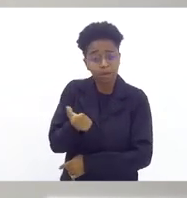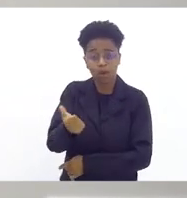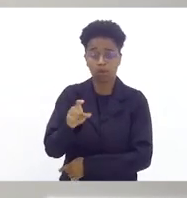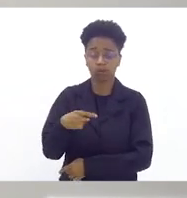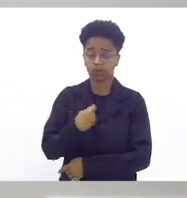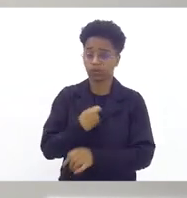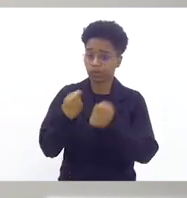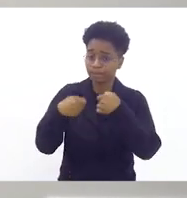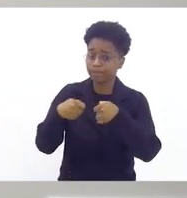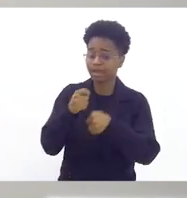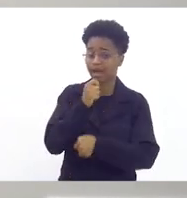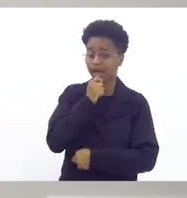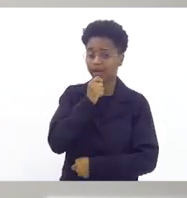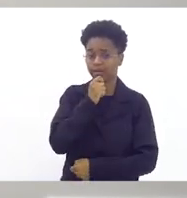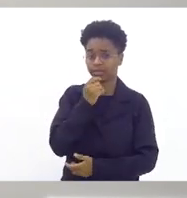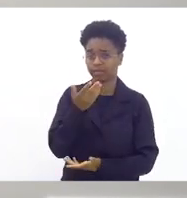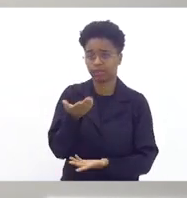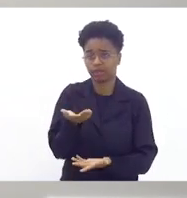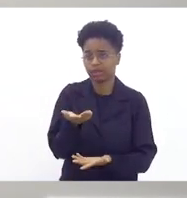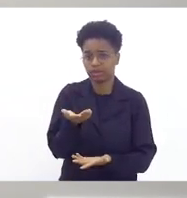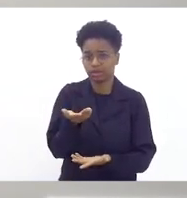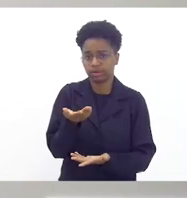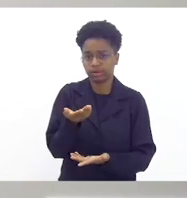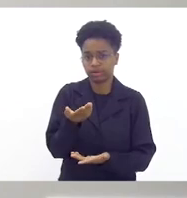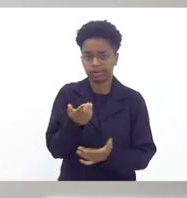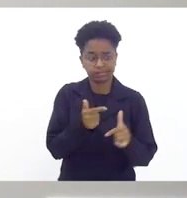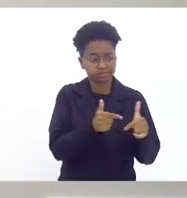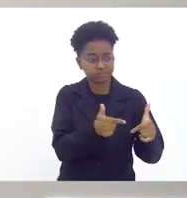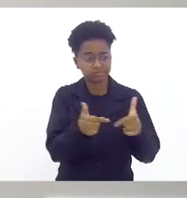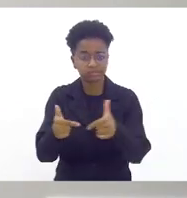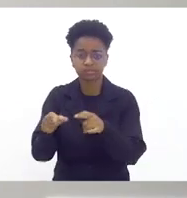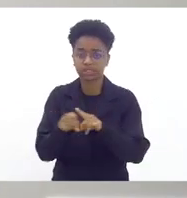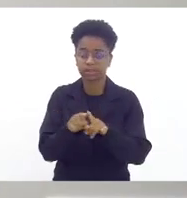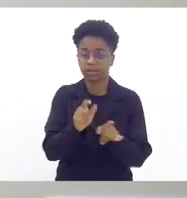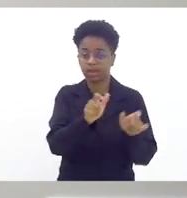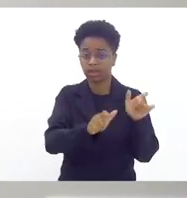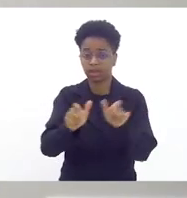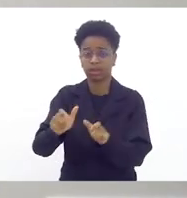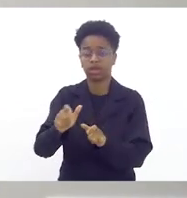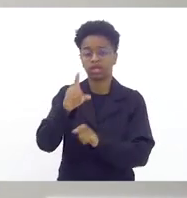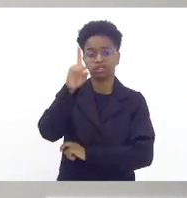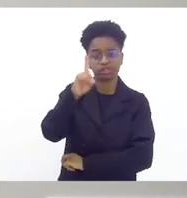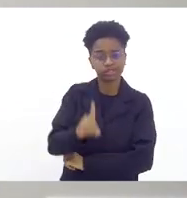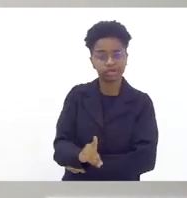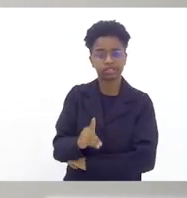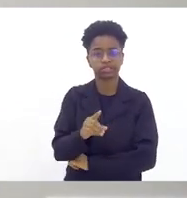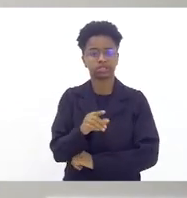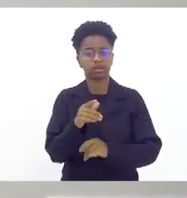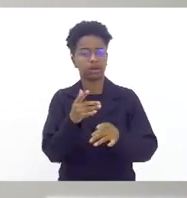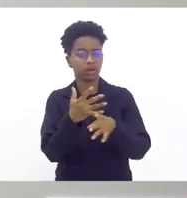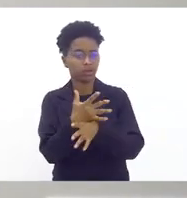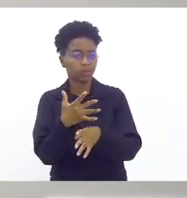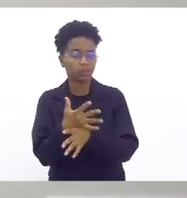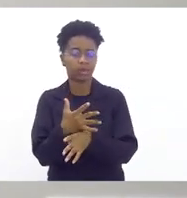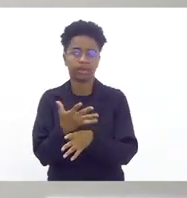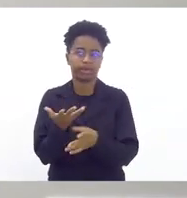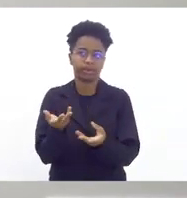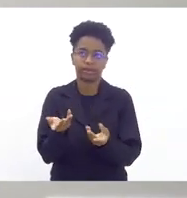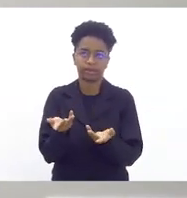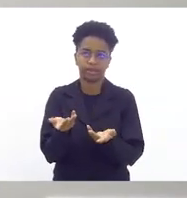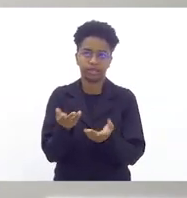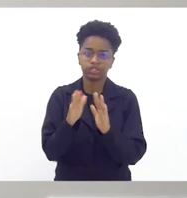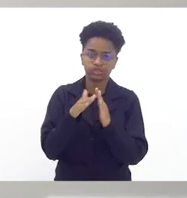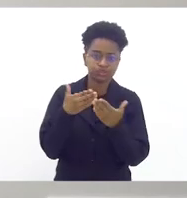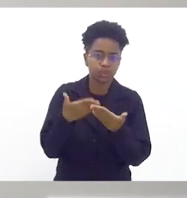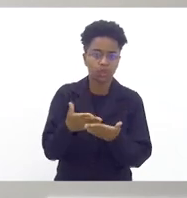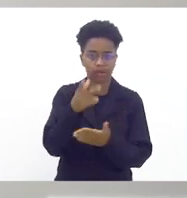depende muito da proatividade de quem está ali, das direções, dos municípios, nas